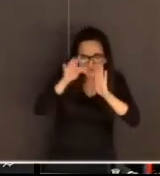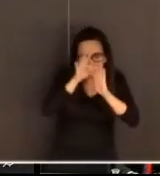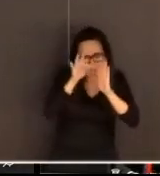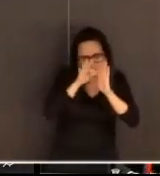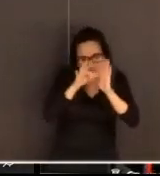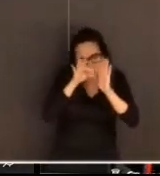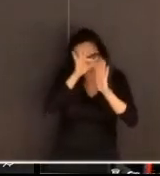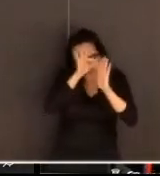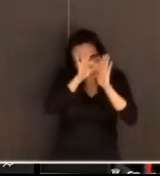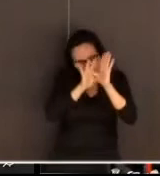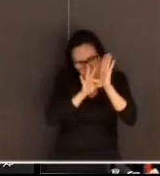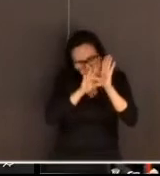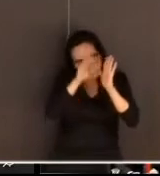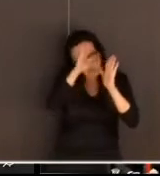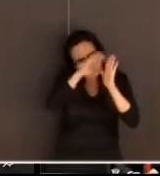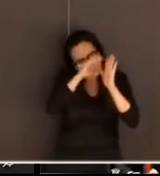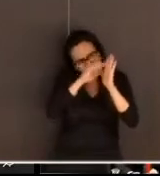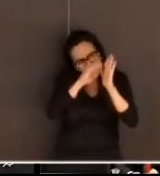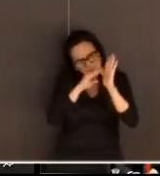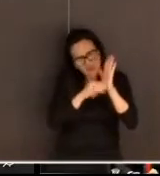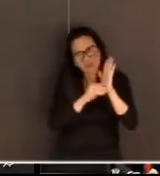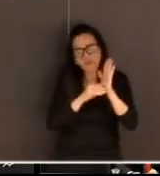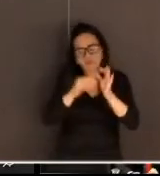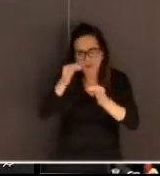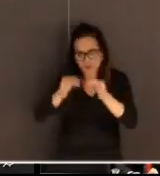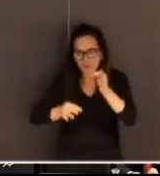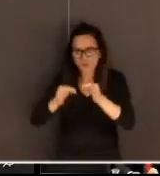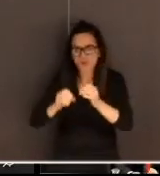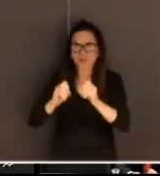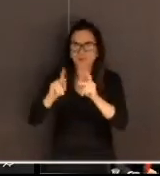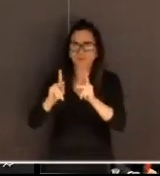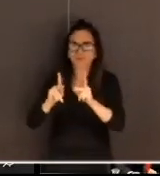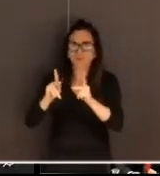votados. Então, isso é importante em relação à quesitação.